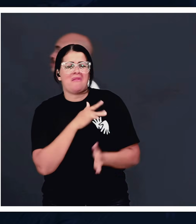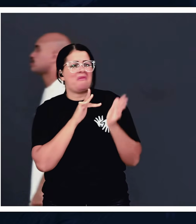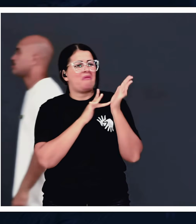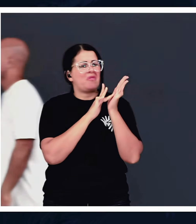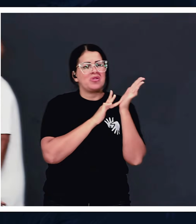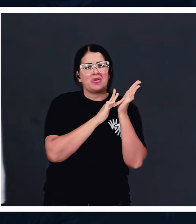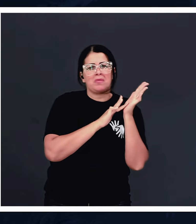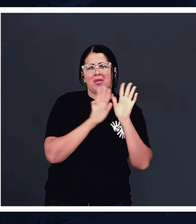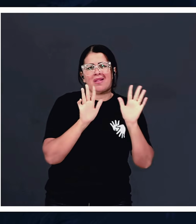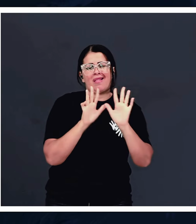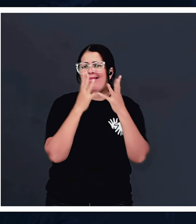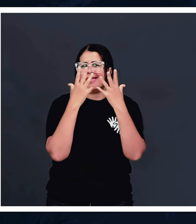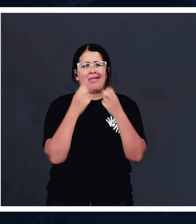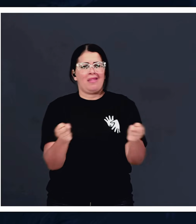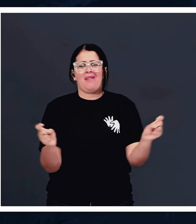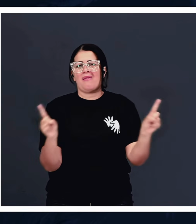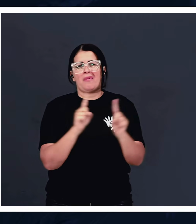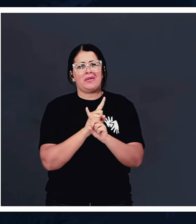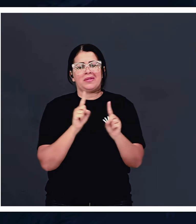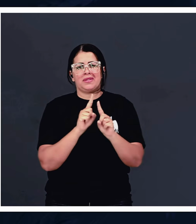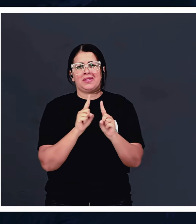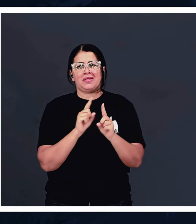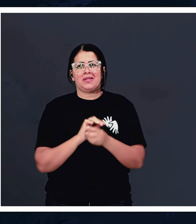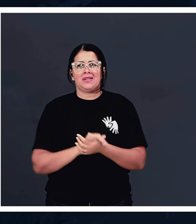Não aceite